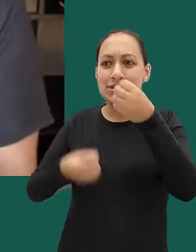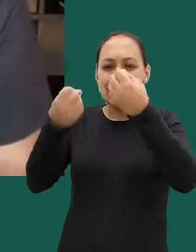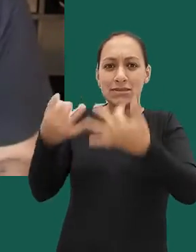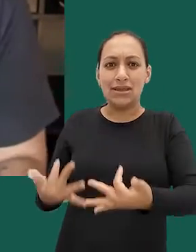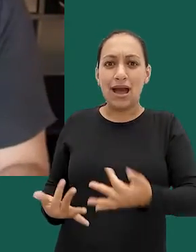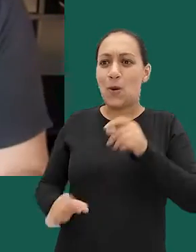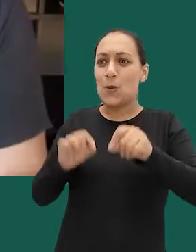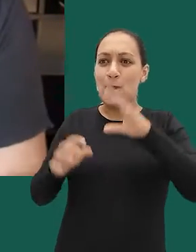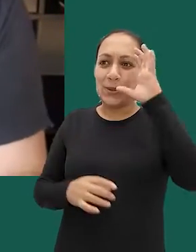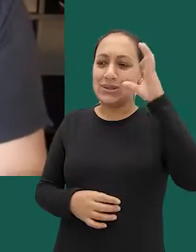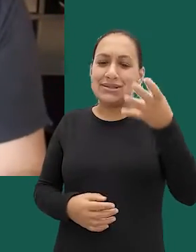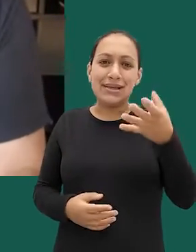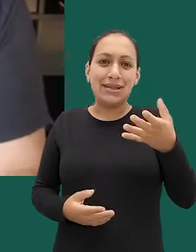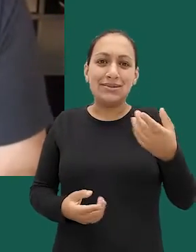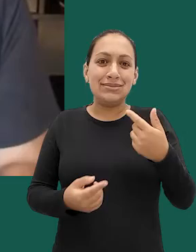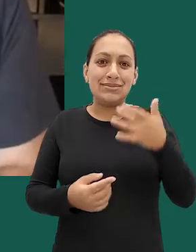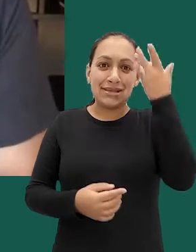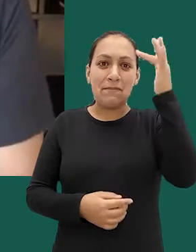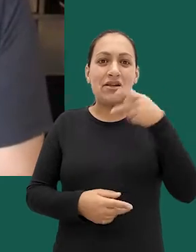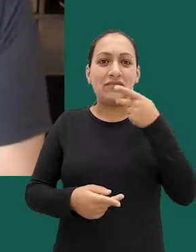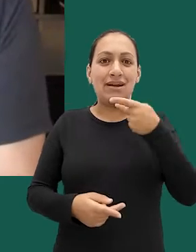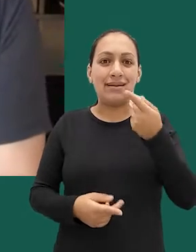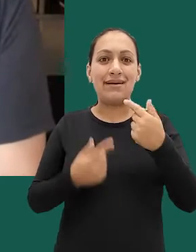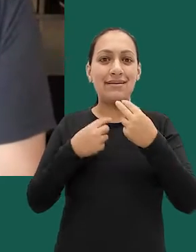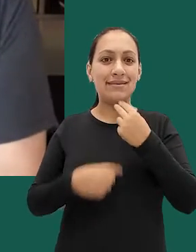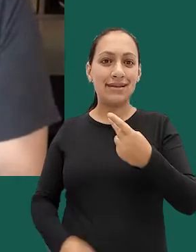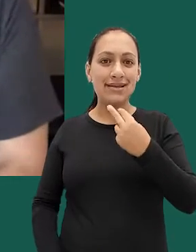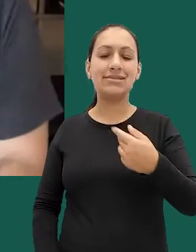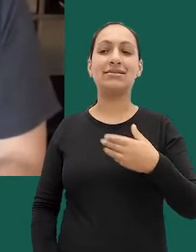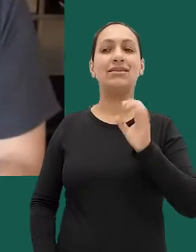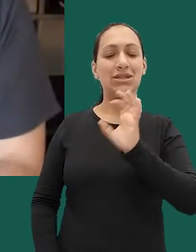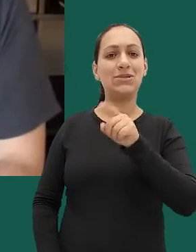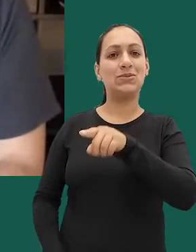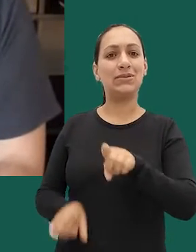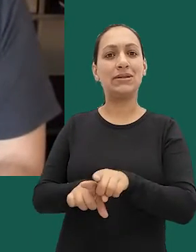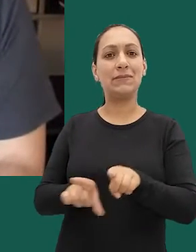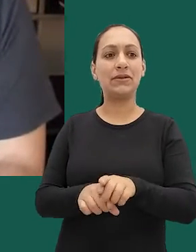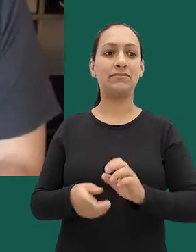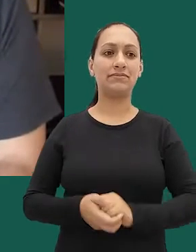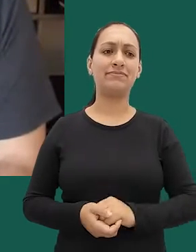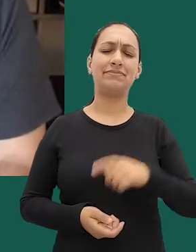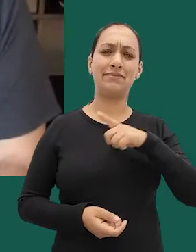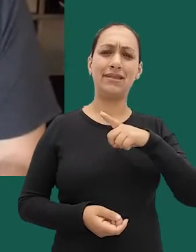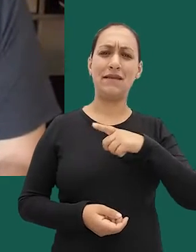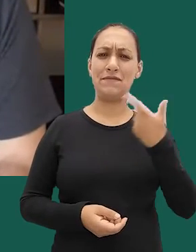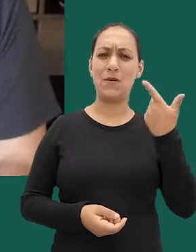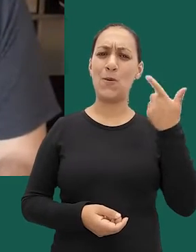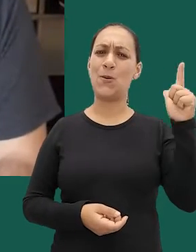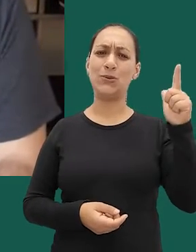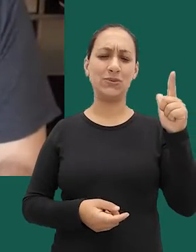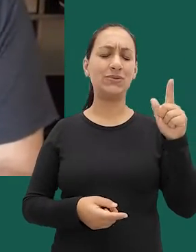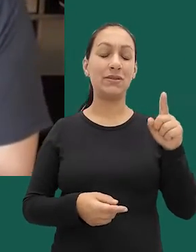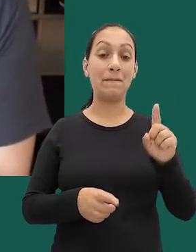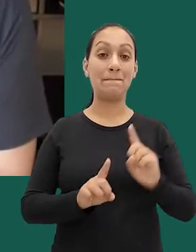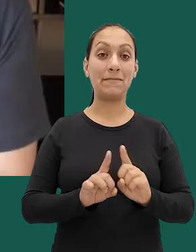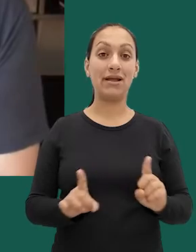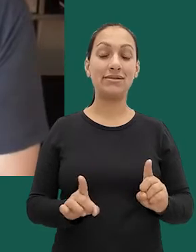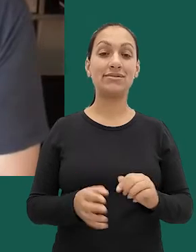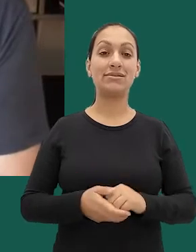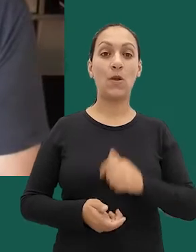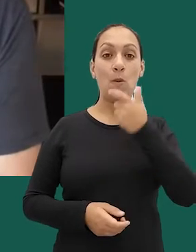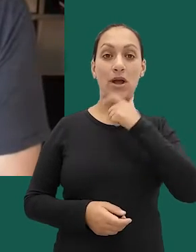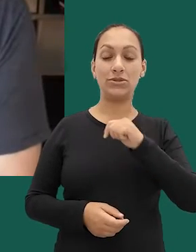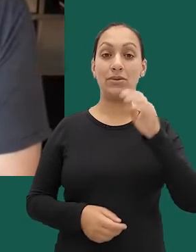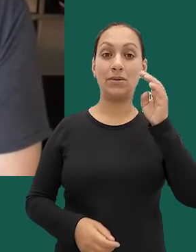estava acontecendo. Então, esse foi um dos perrengues também. Sim, tem vários outros, mas acho que o